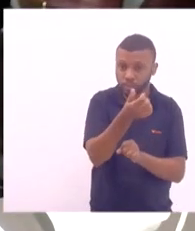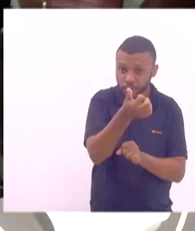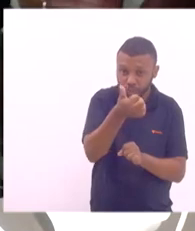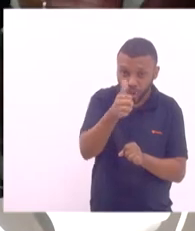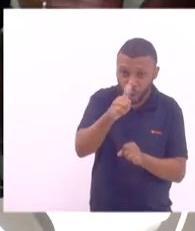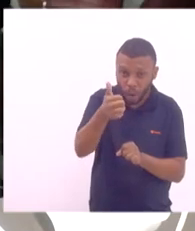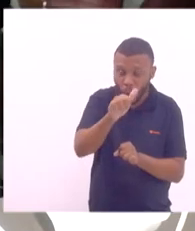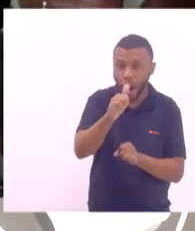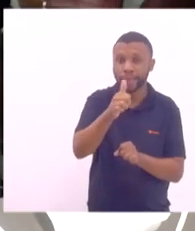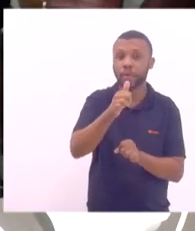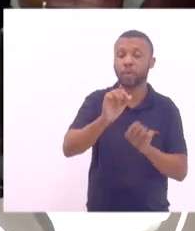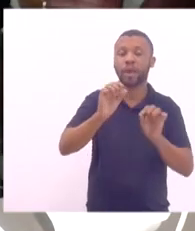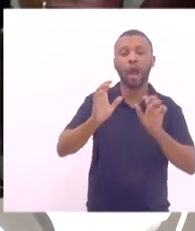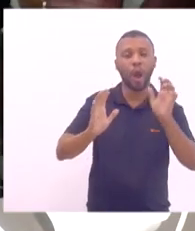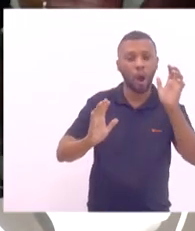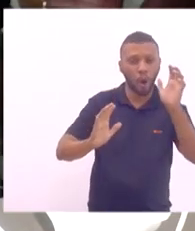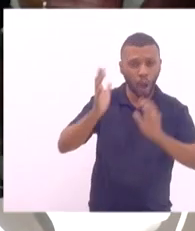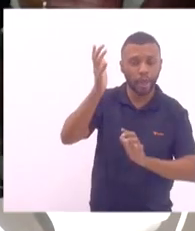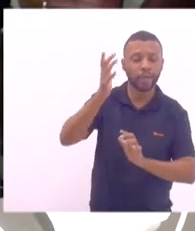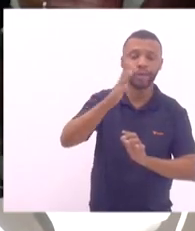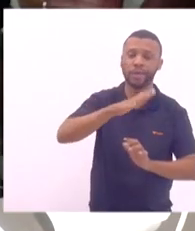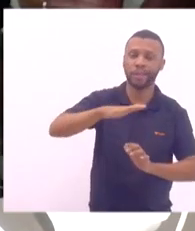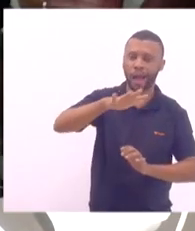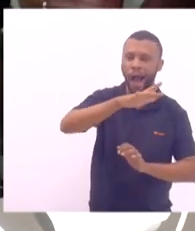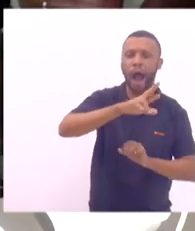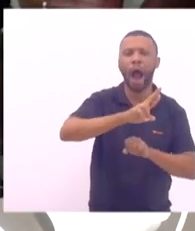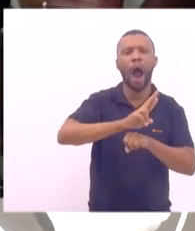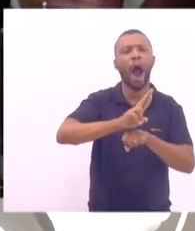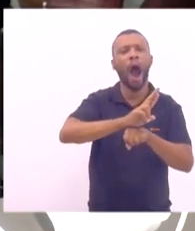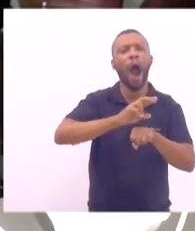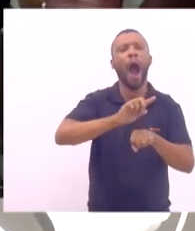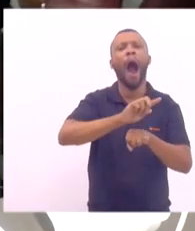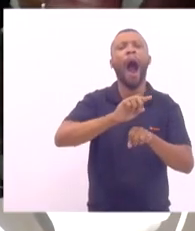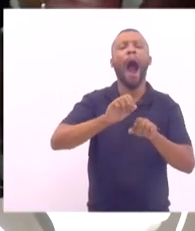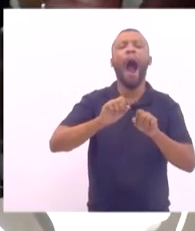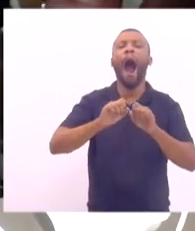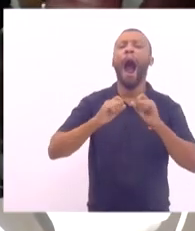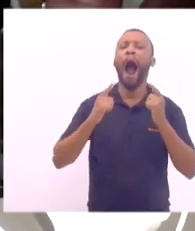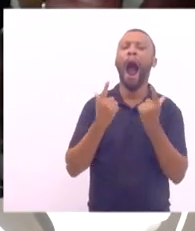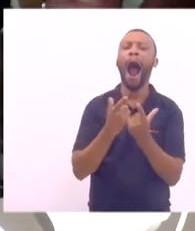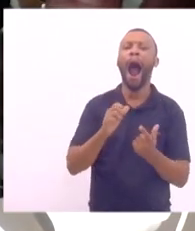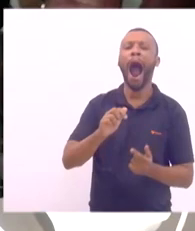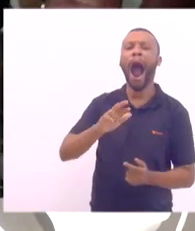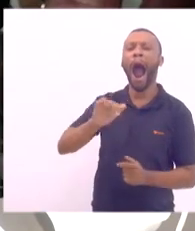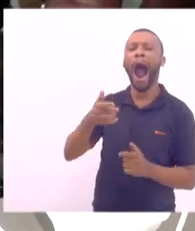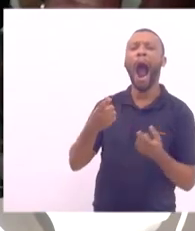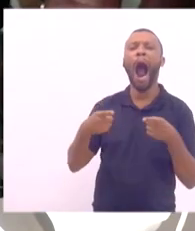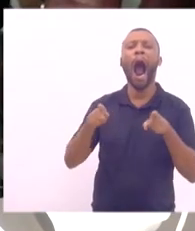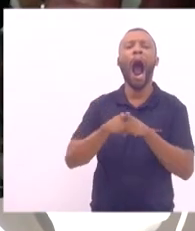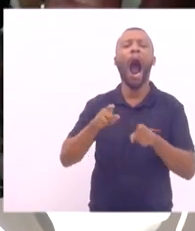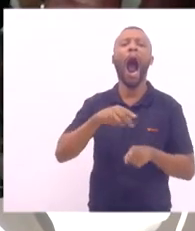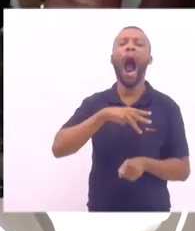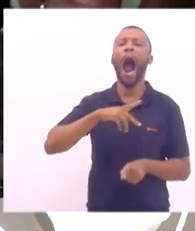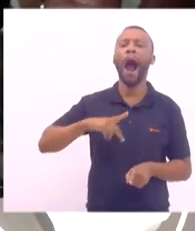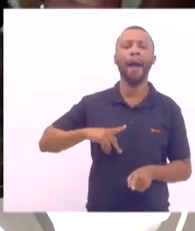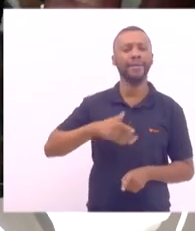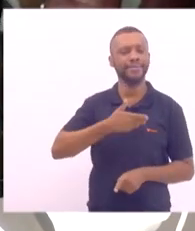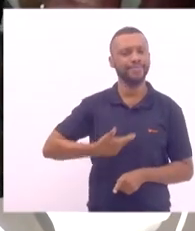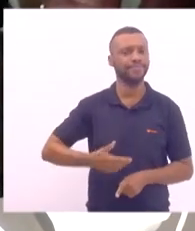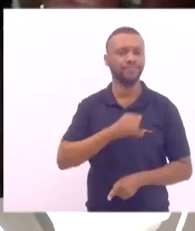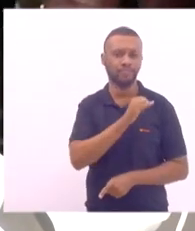tragédia da região serrana de 2011, a Assembleia Legislativa, junto com o Ministério Público